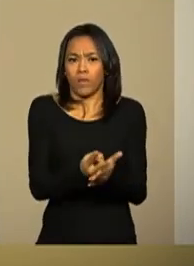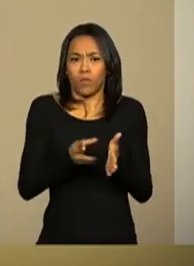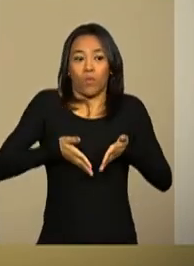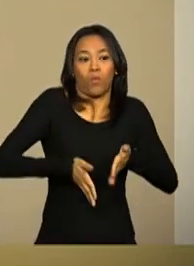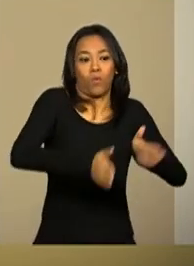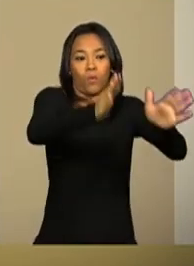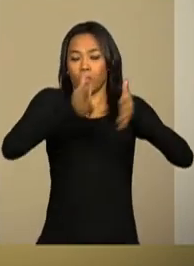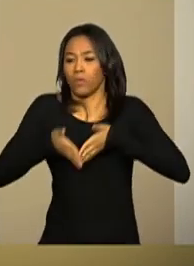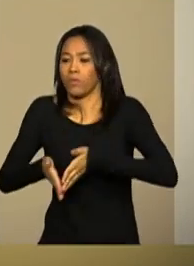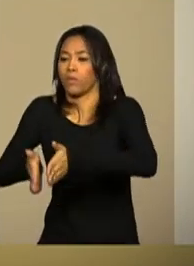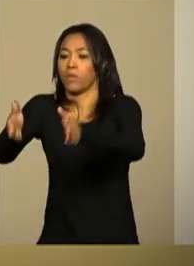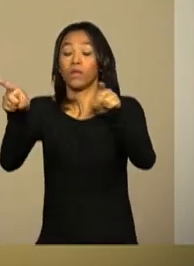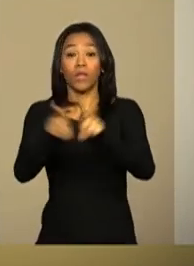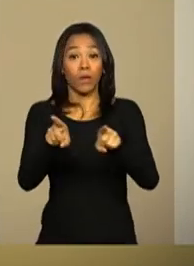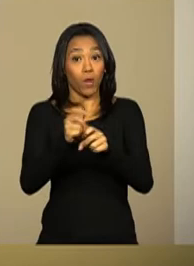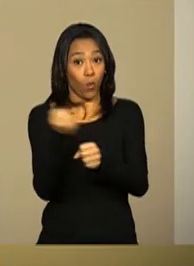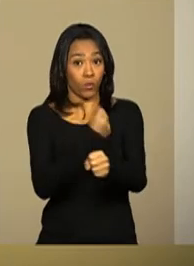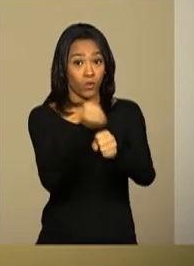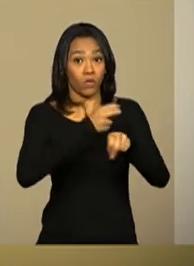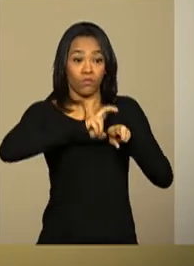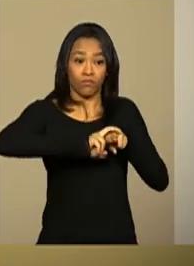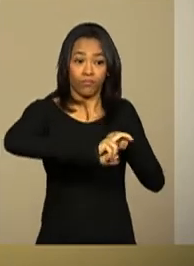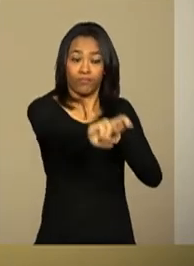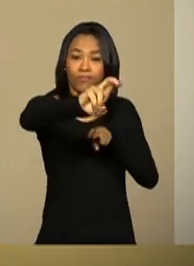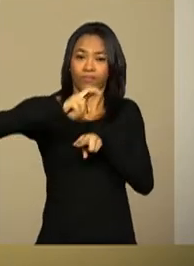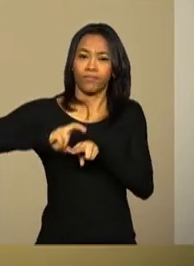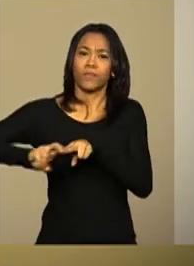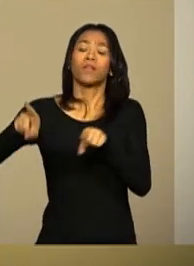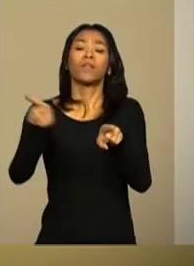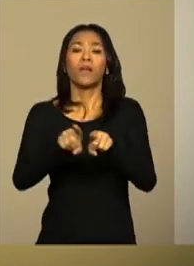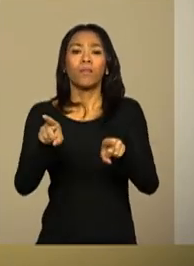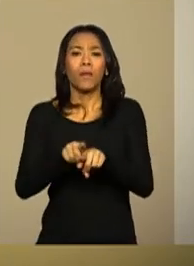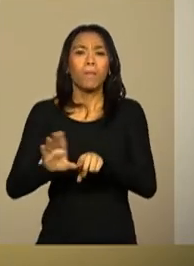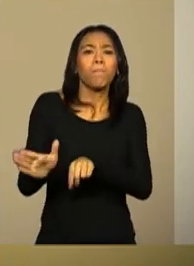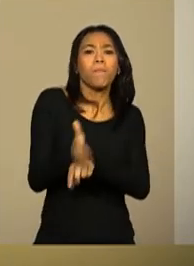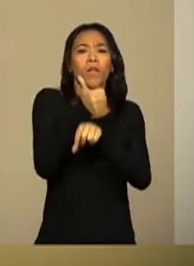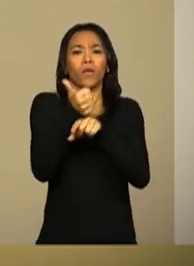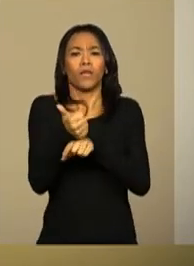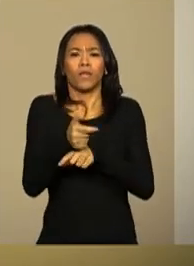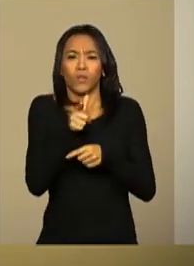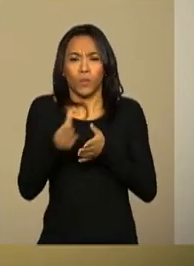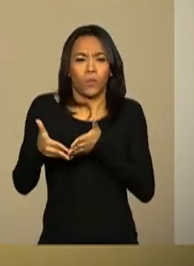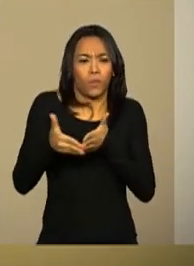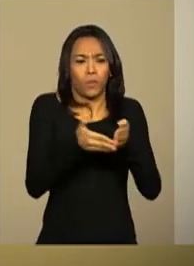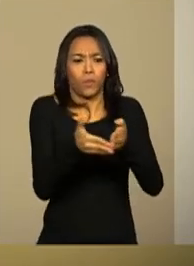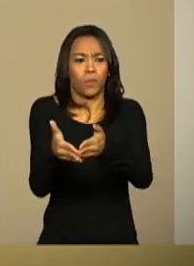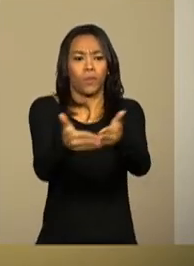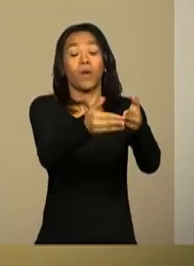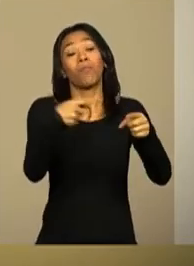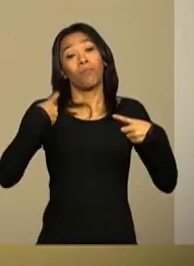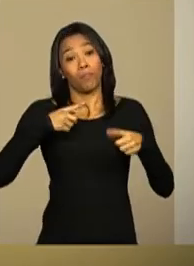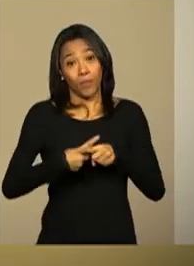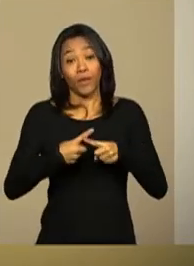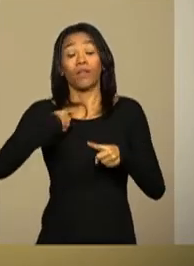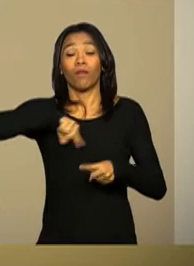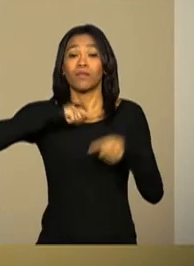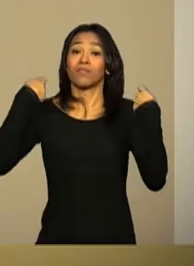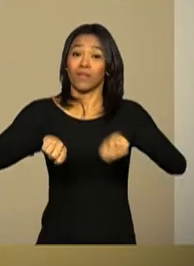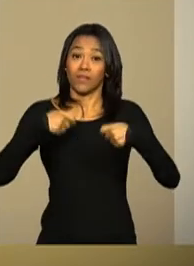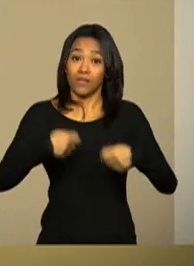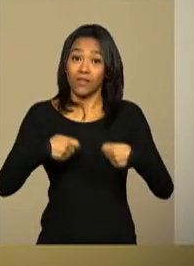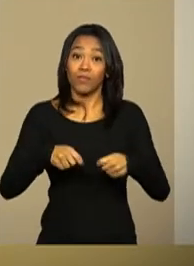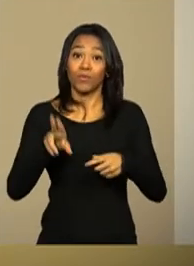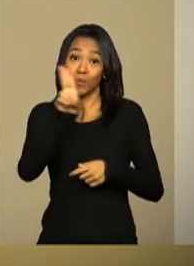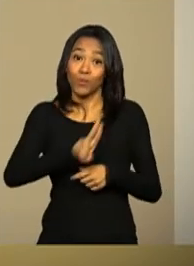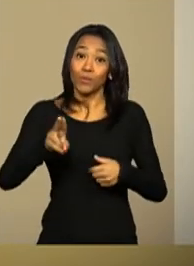rodovias na construção de ferrovias na melhoria de nossa sido é porque Precisamos de uma infraestrutura de